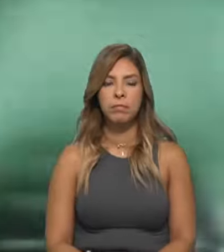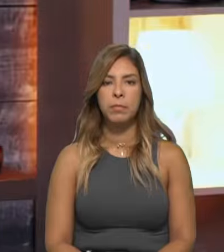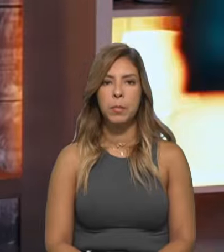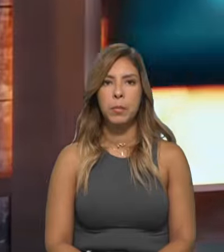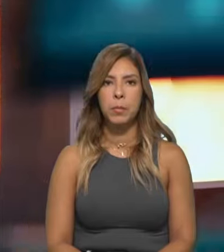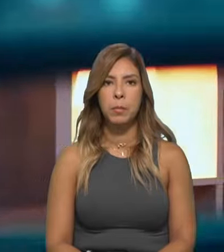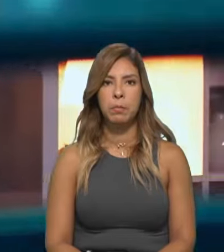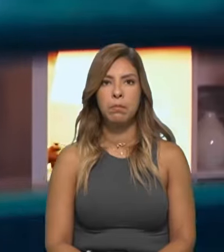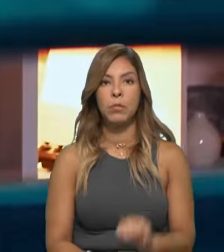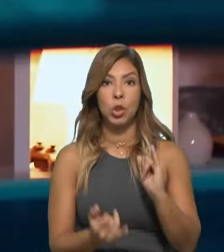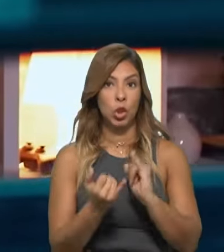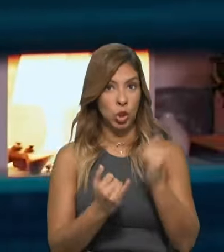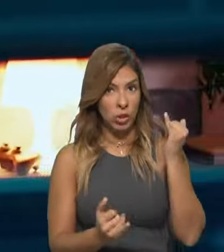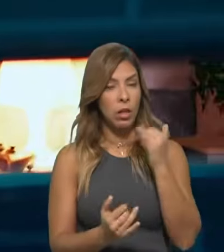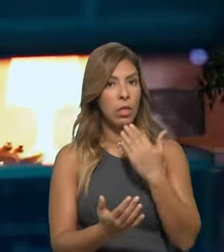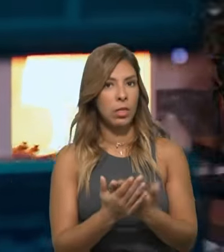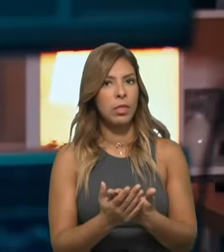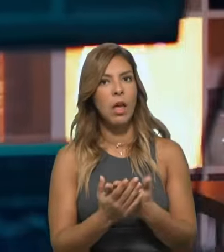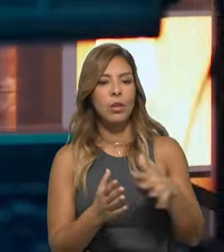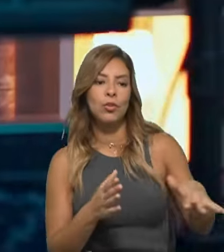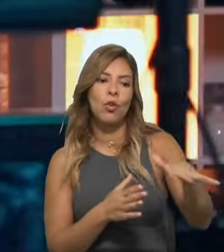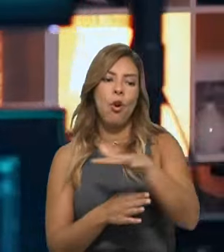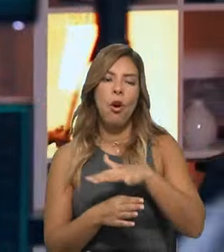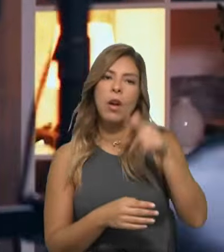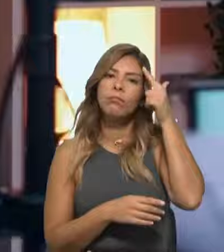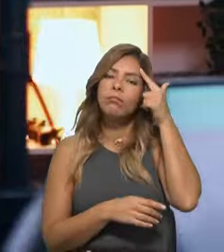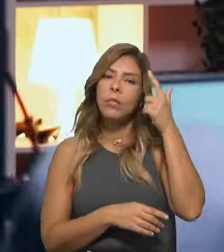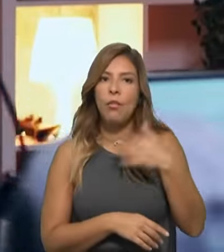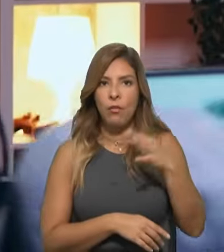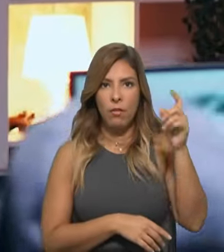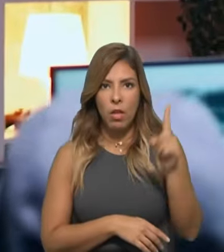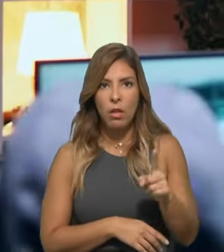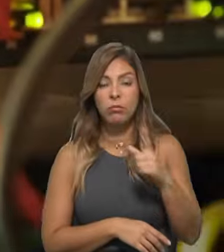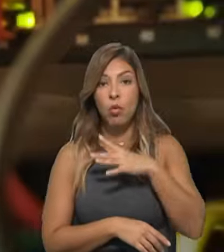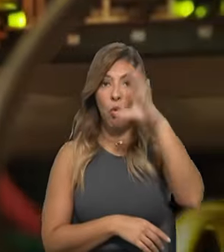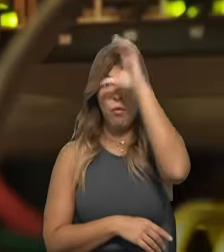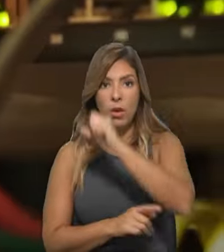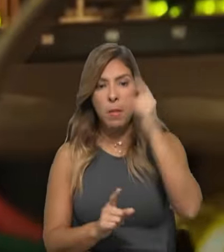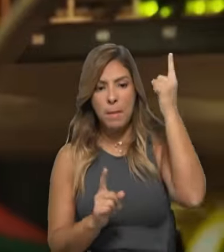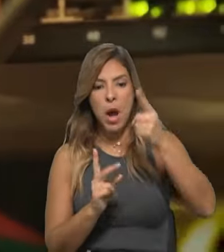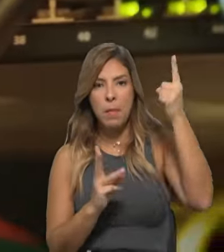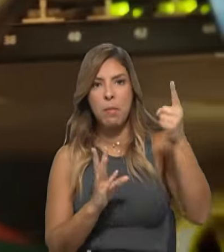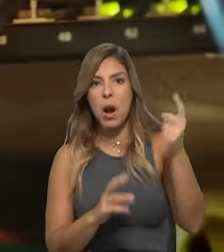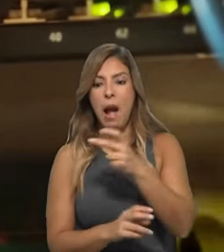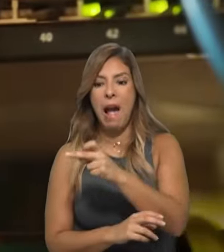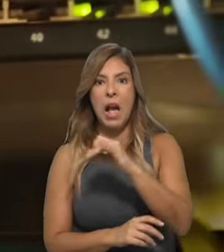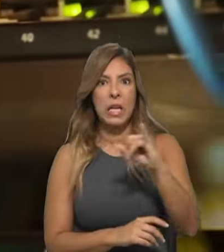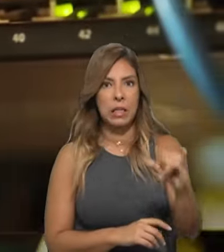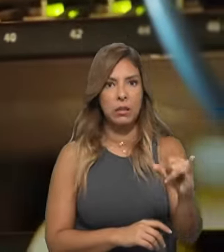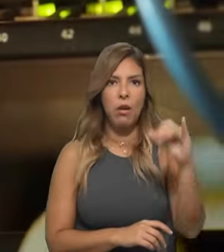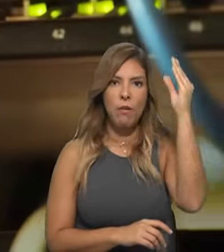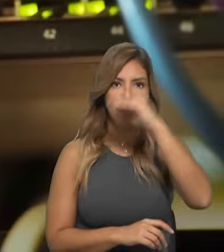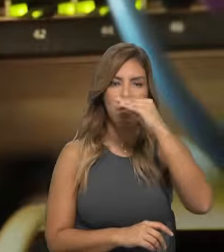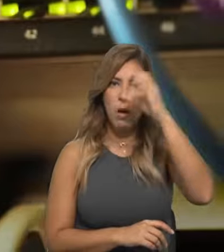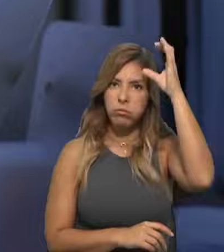A era digital criou novos campos de batalha para a fé. Governos autoritários usam a inteligência artificial para